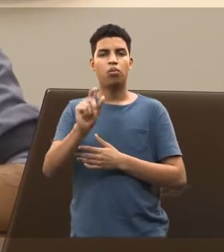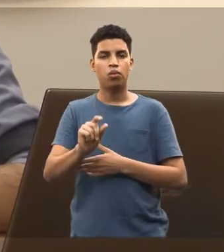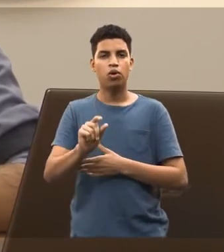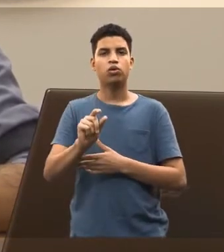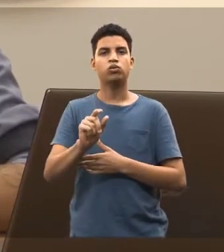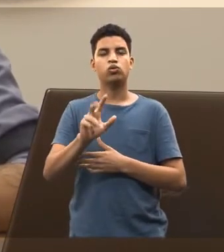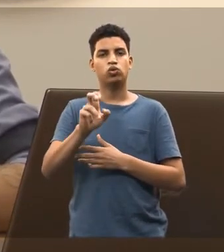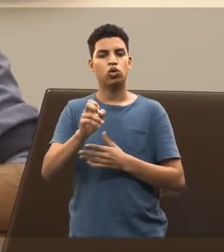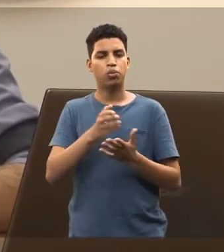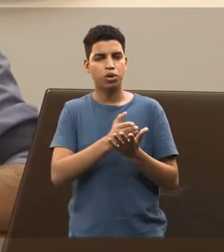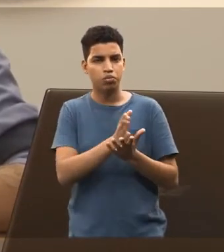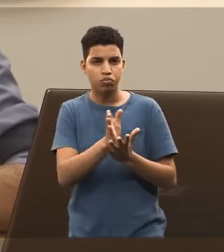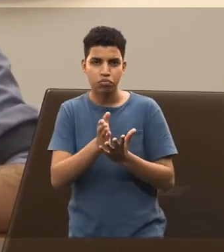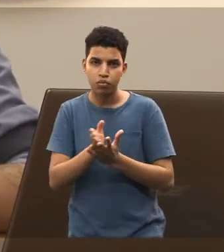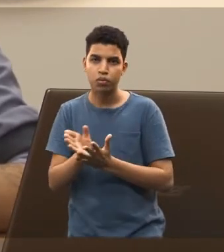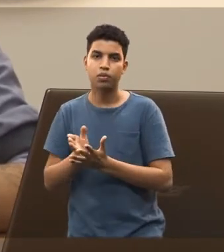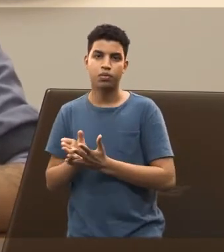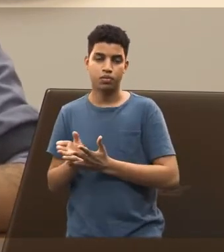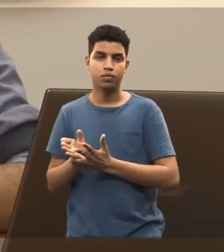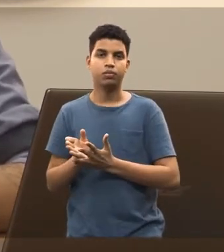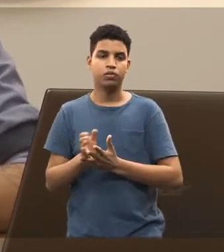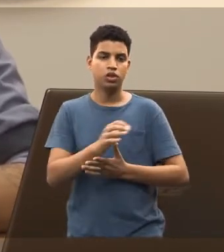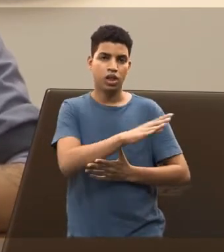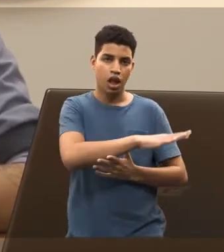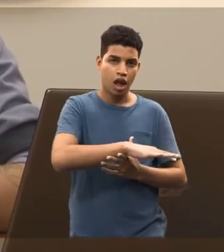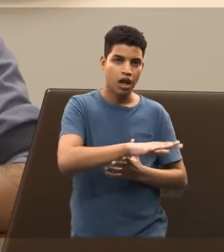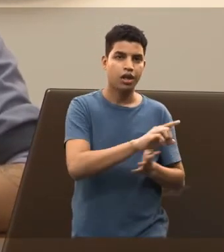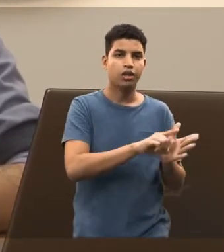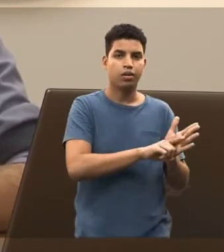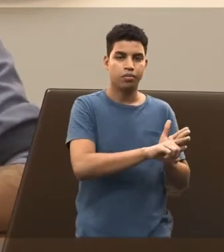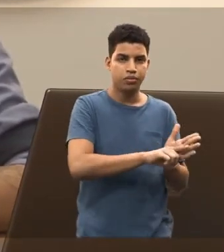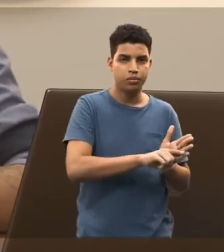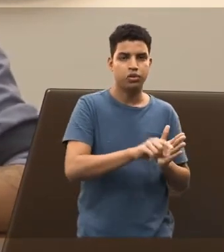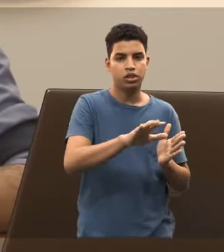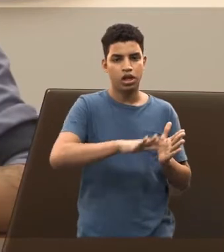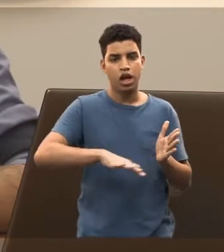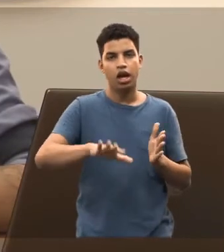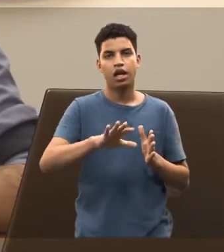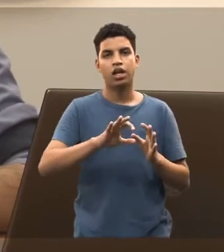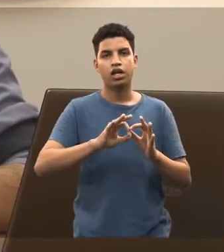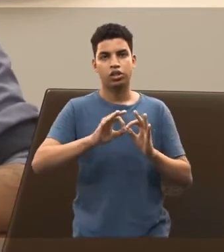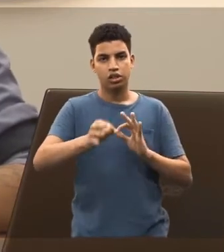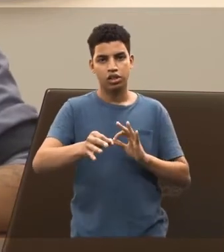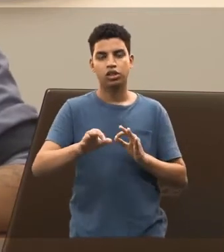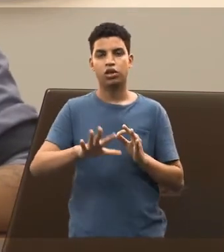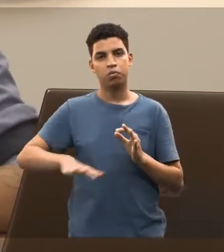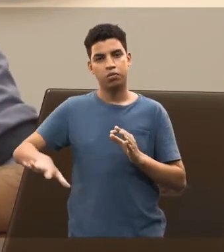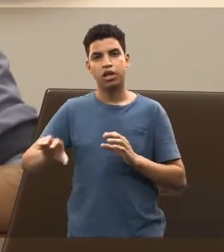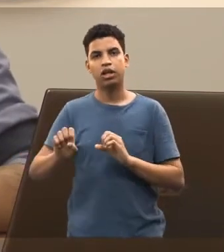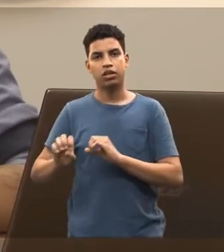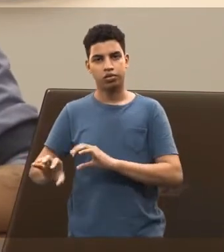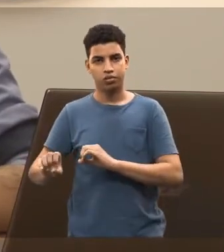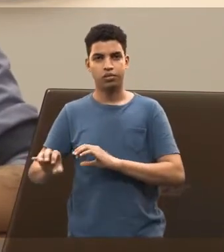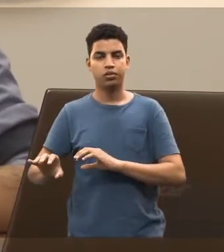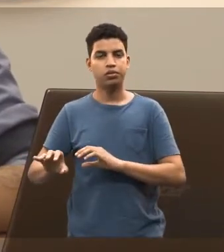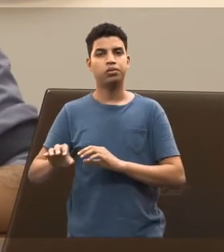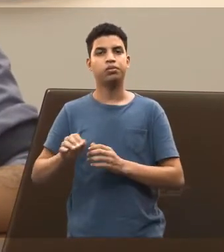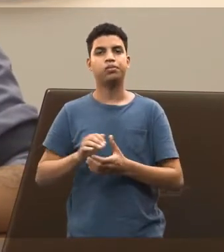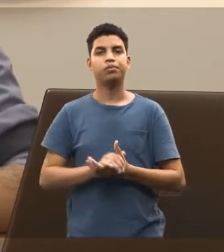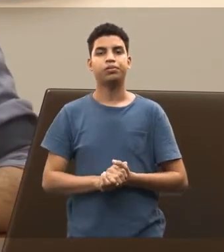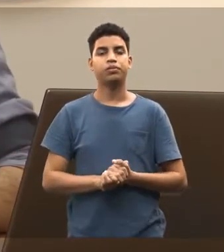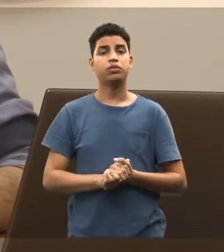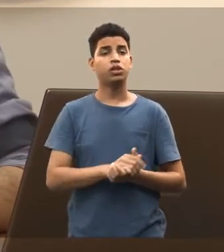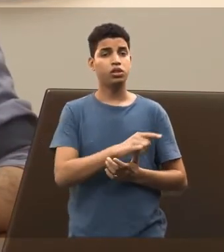para vocês de algumas frentes que a gente atua no campo da pesquisa, da extensão e do ensino no âmbito da